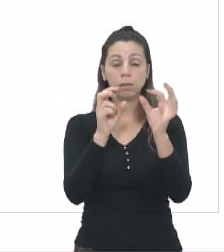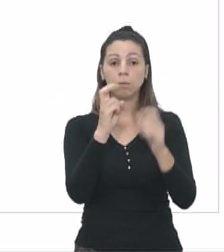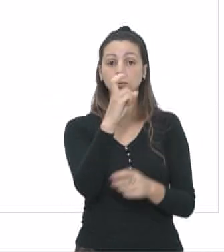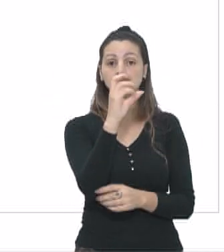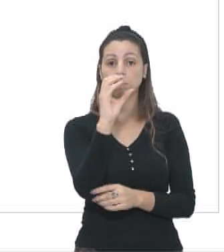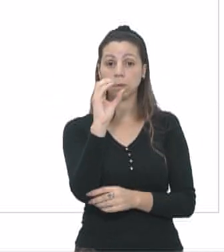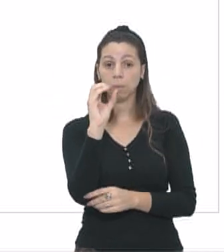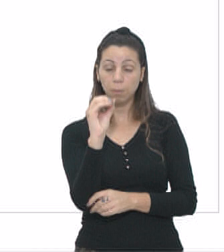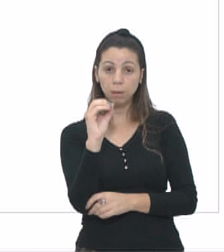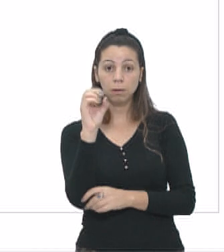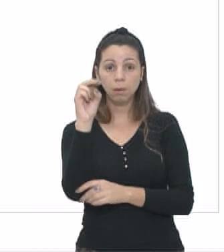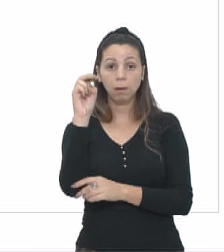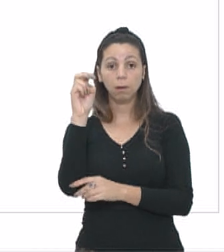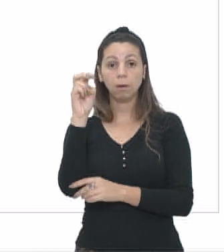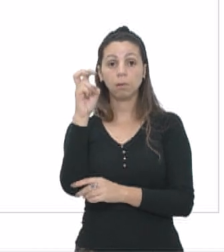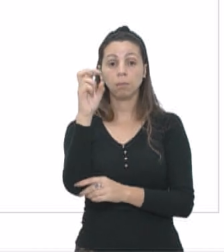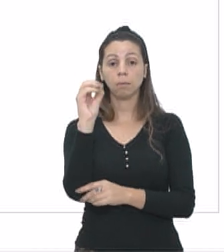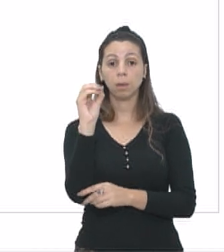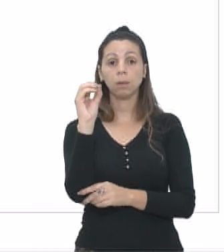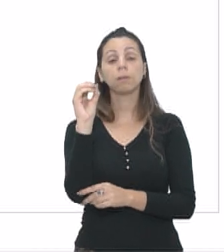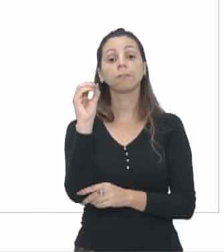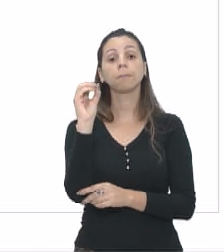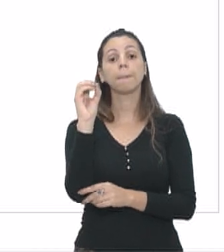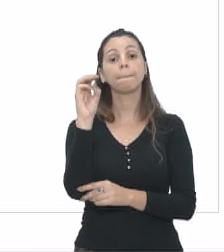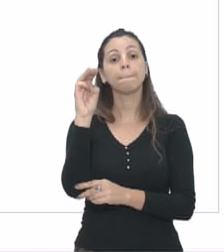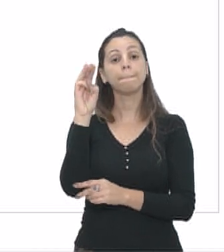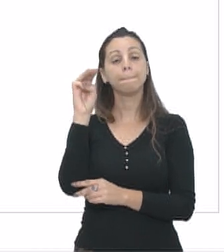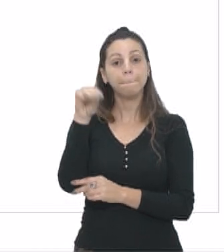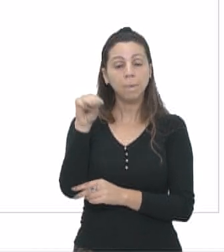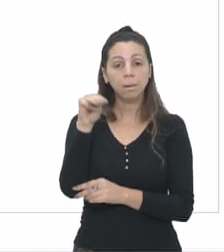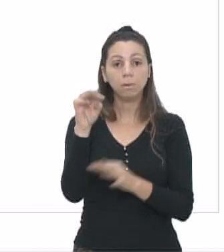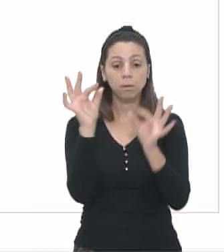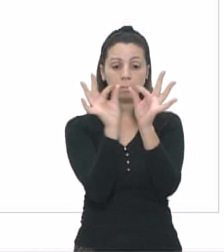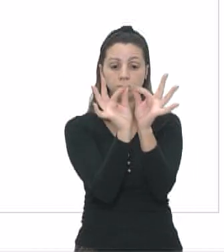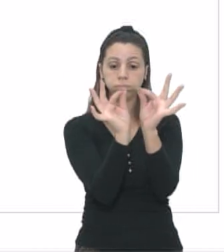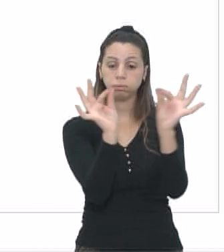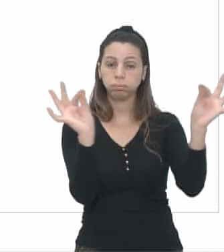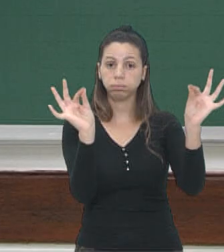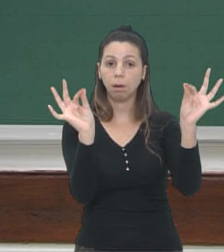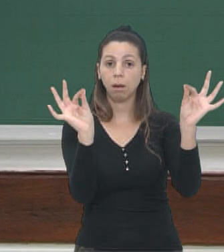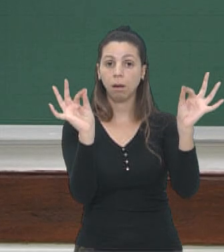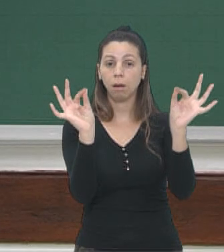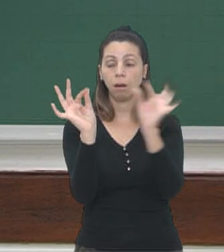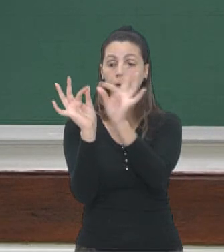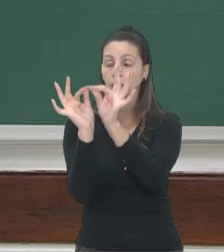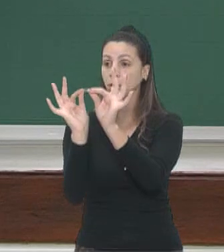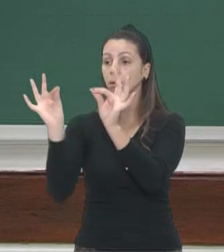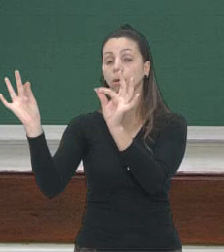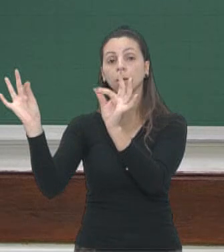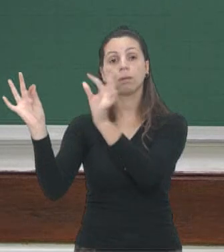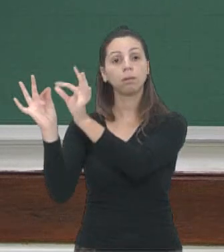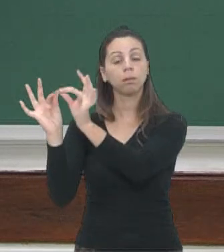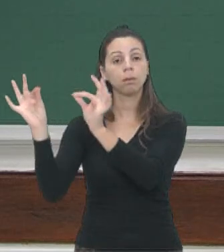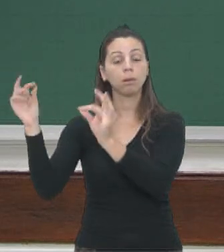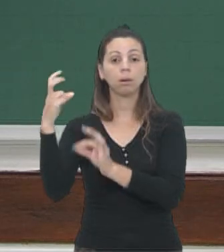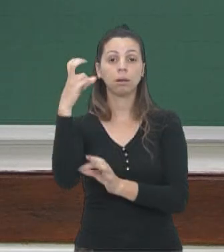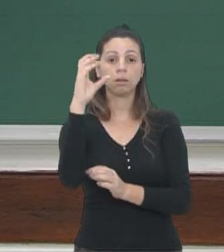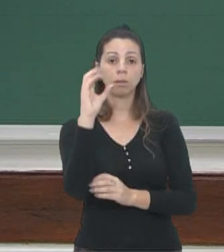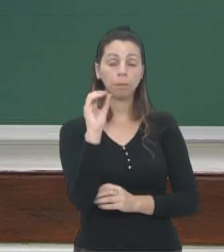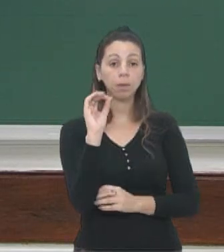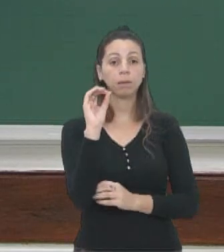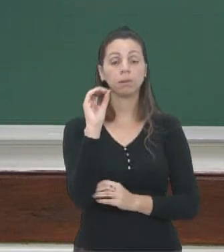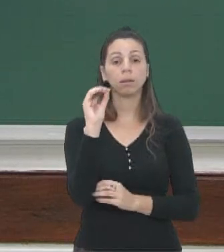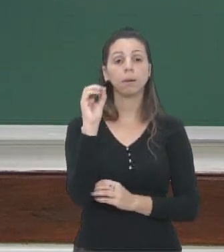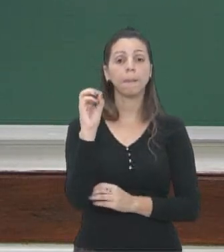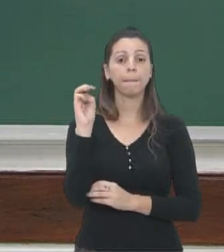este intervalo aqui, você vai saber que cada intervalo destes correspondem a 50 metros na